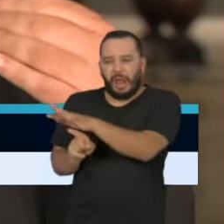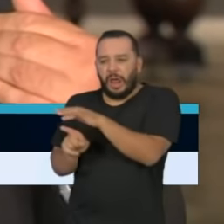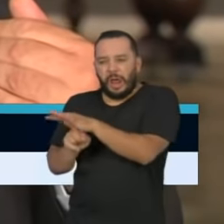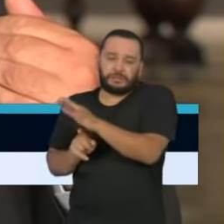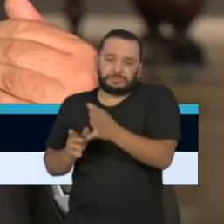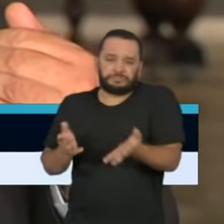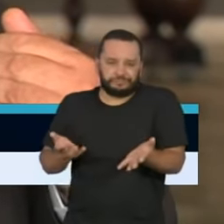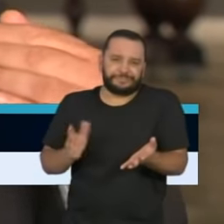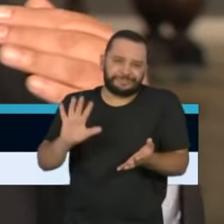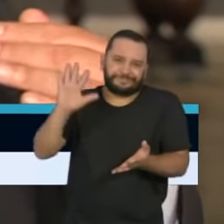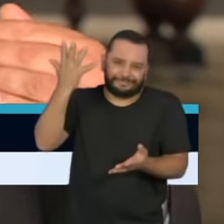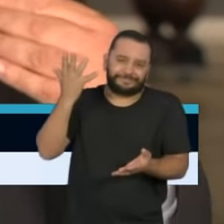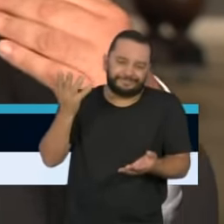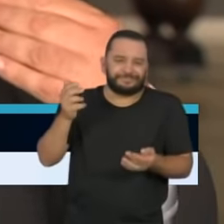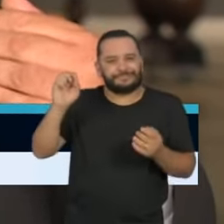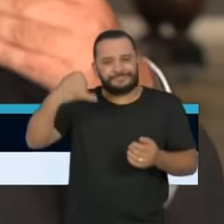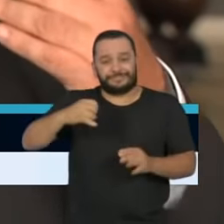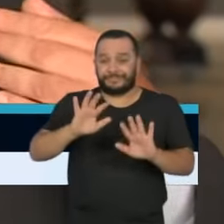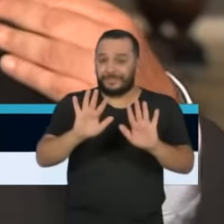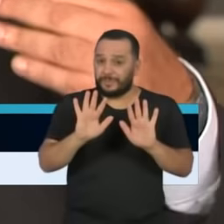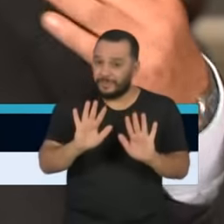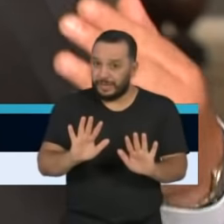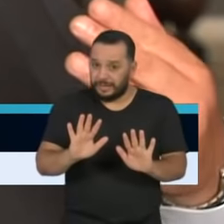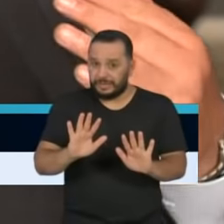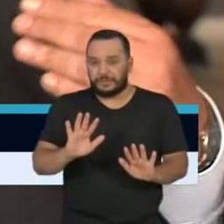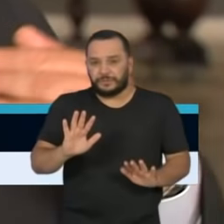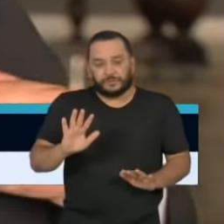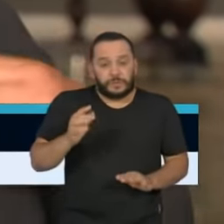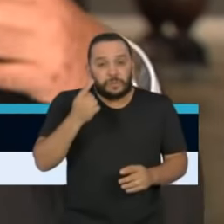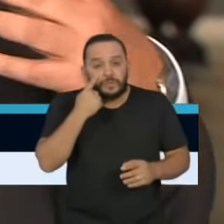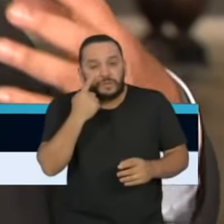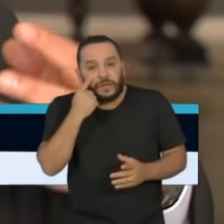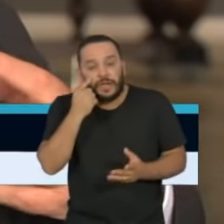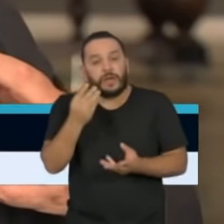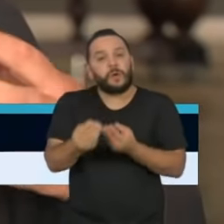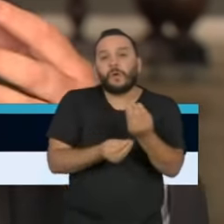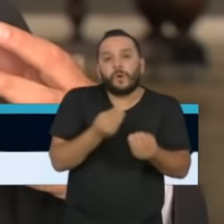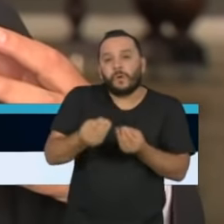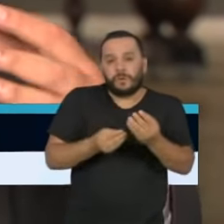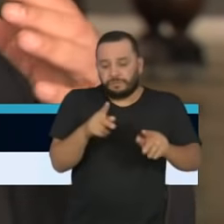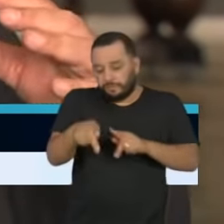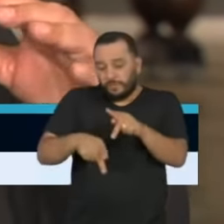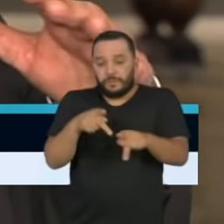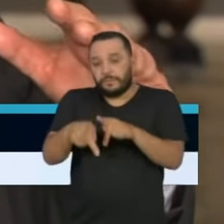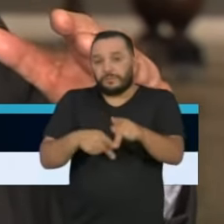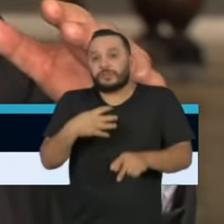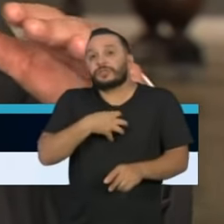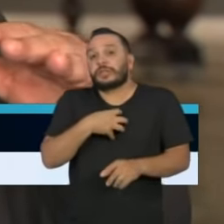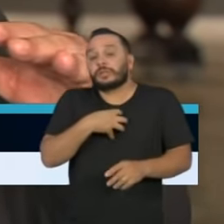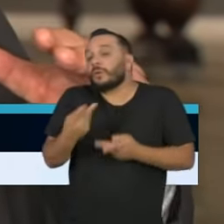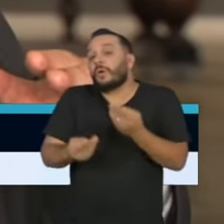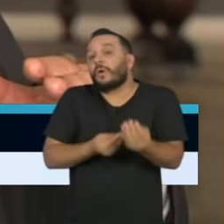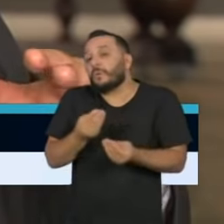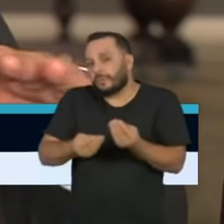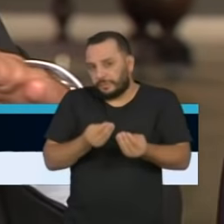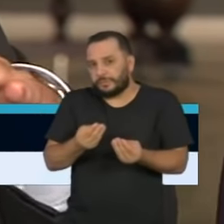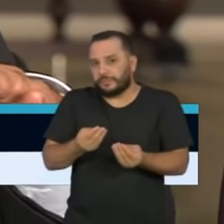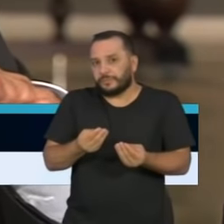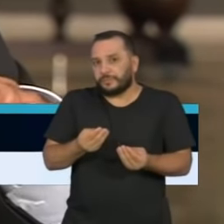a oportunidade, então, de medir como que a população reage a partir do momento de que ela